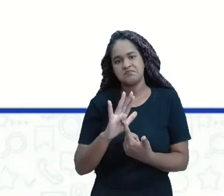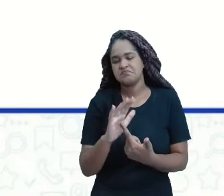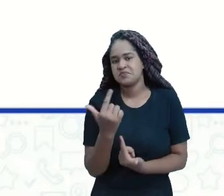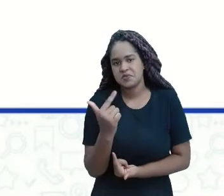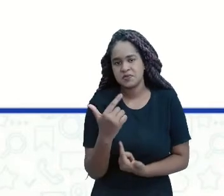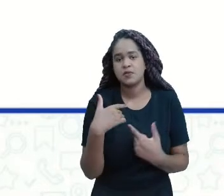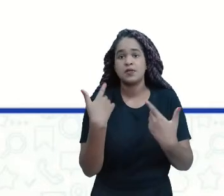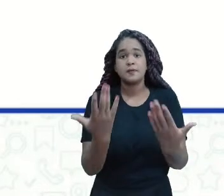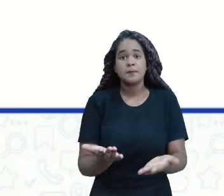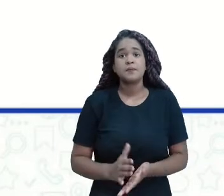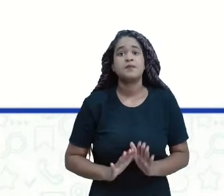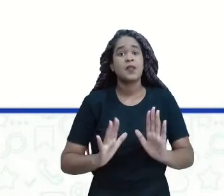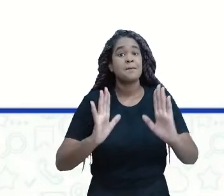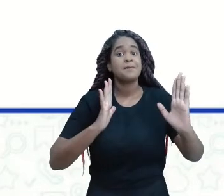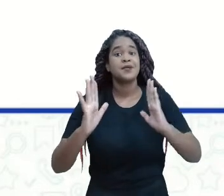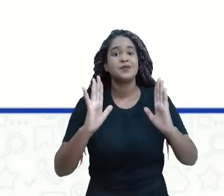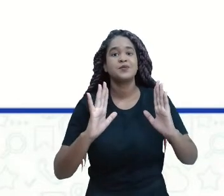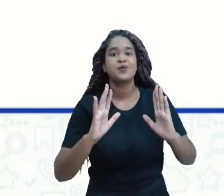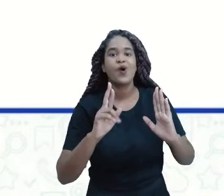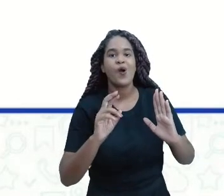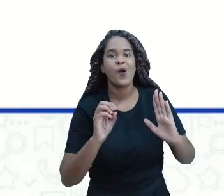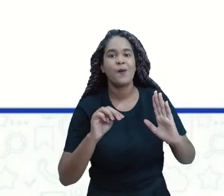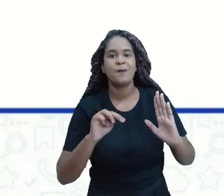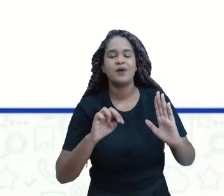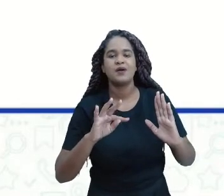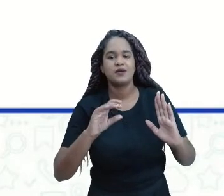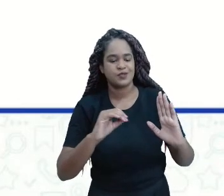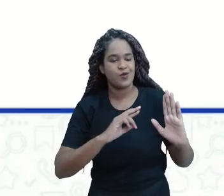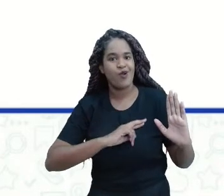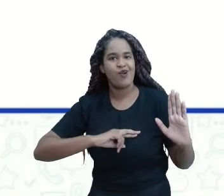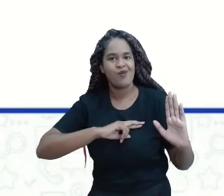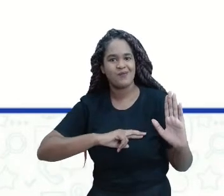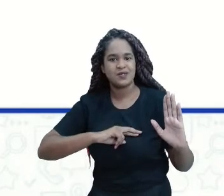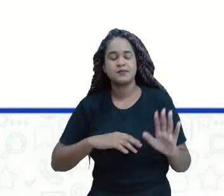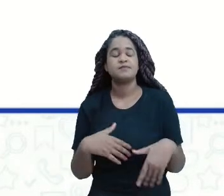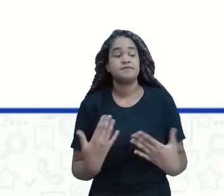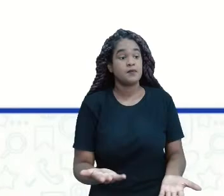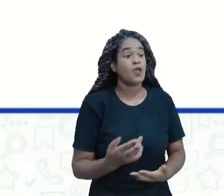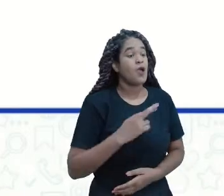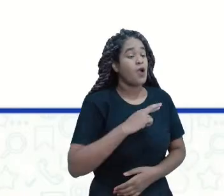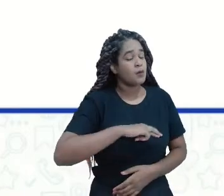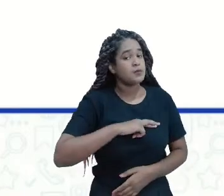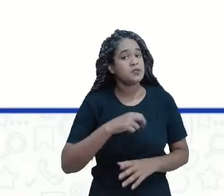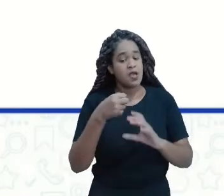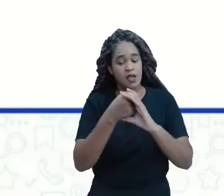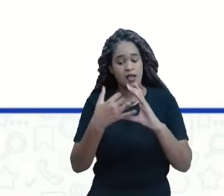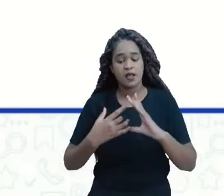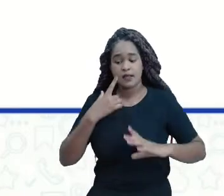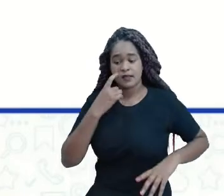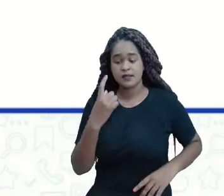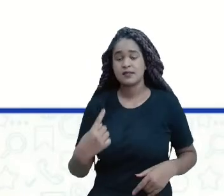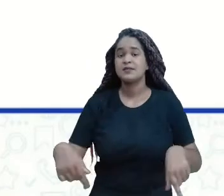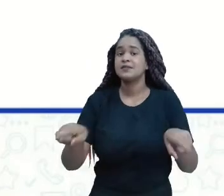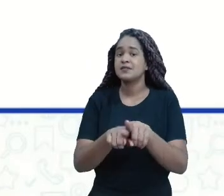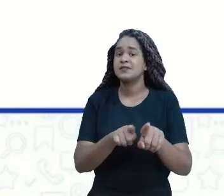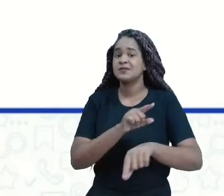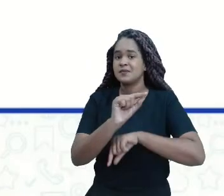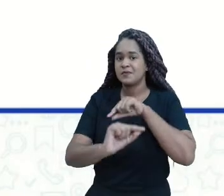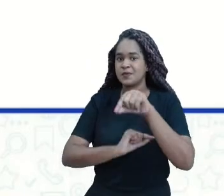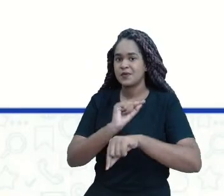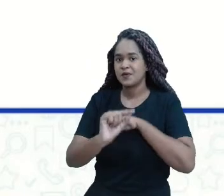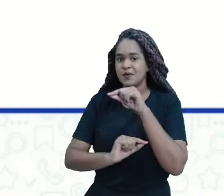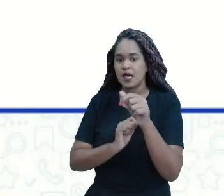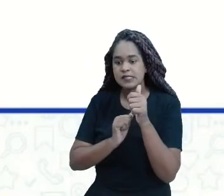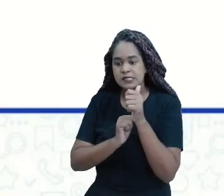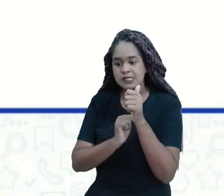é o período romântico. Ele não fez uma ruptura formal. O romantismo ele tem também uma característica que eu acho muito interessante dela, que ele está